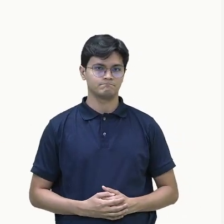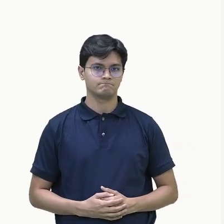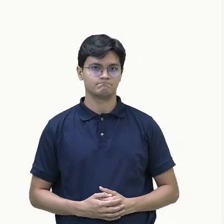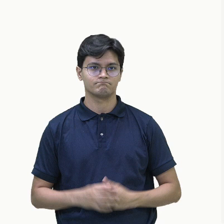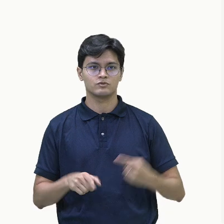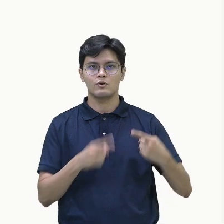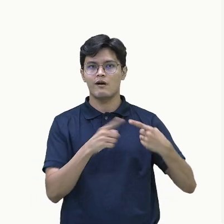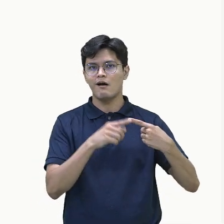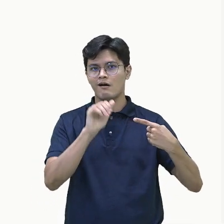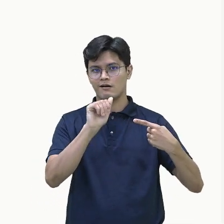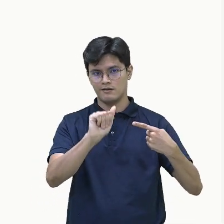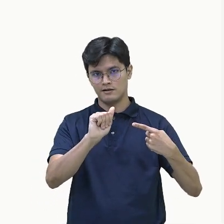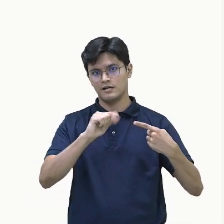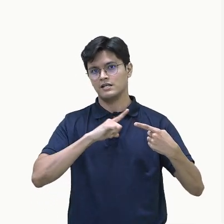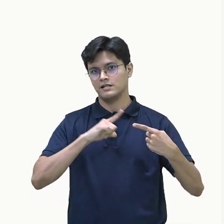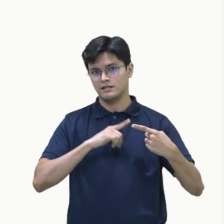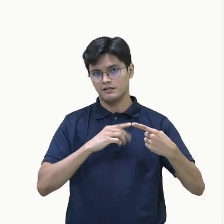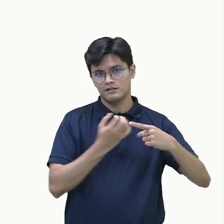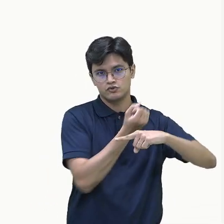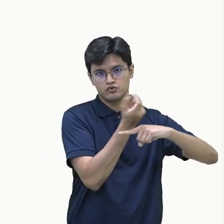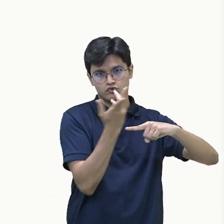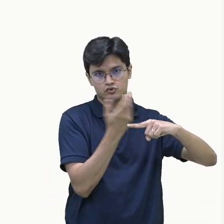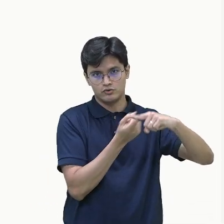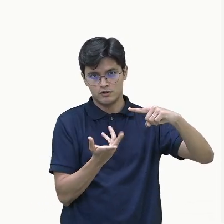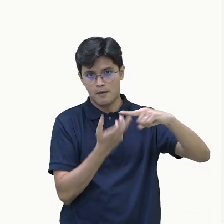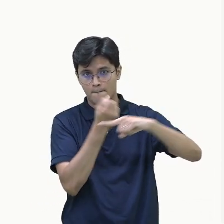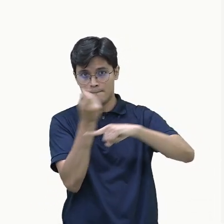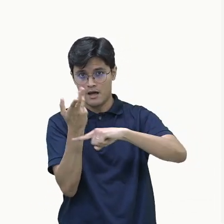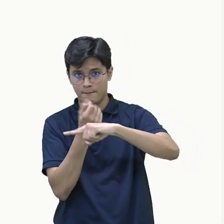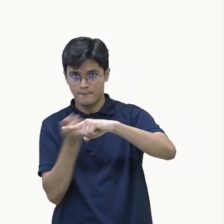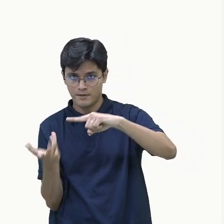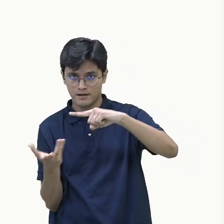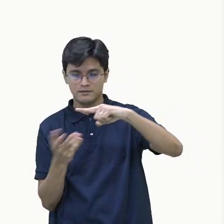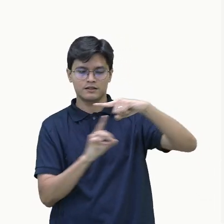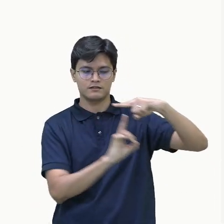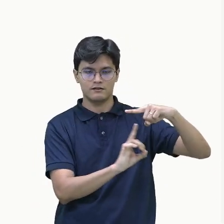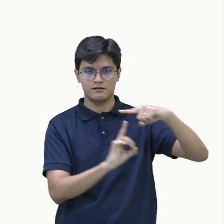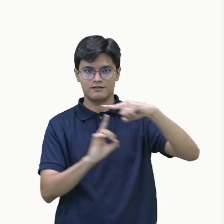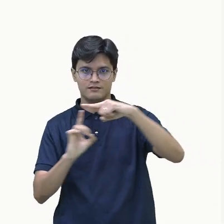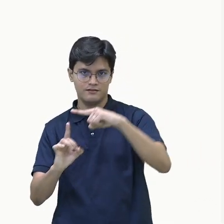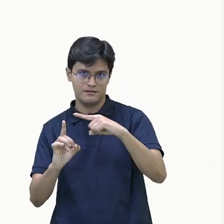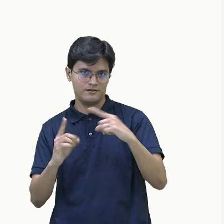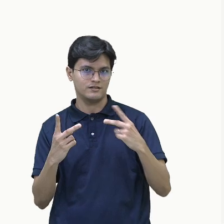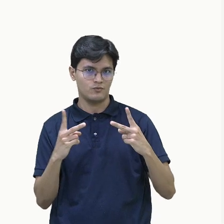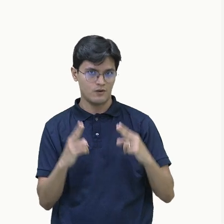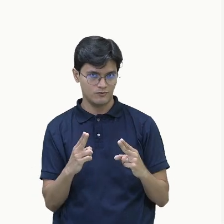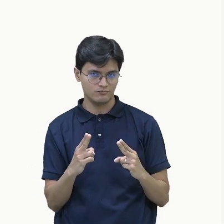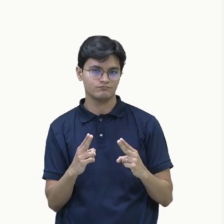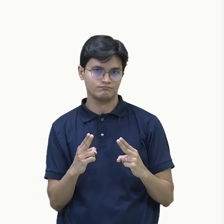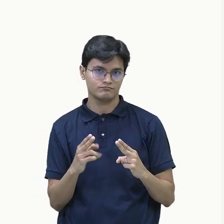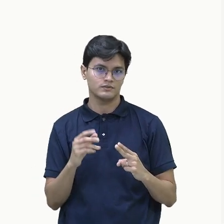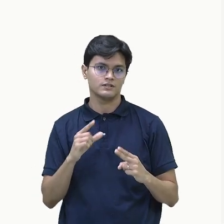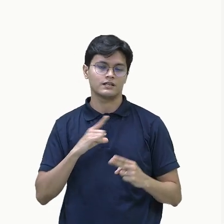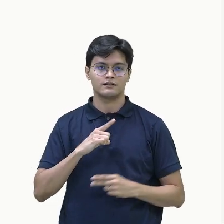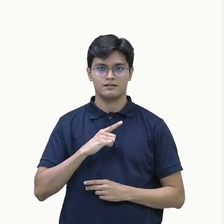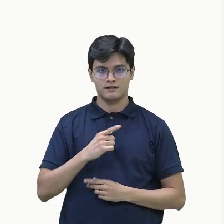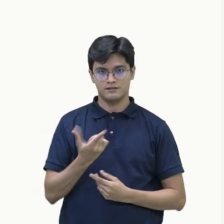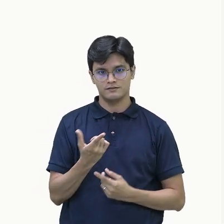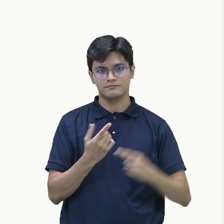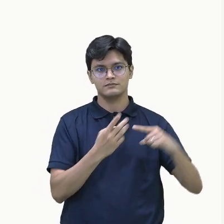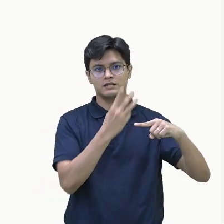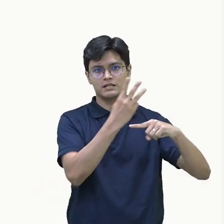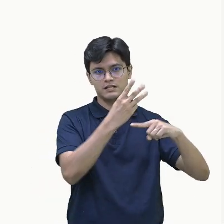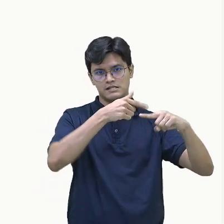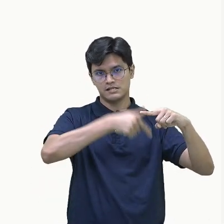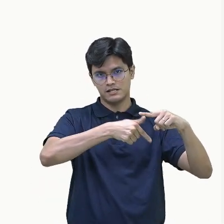eu tenho soma de denominadores iguais, ó. Eu tenho 3 sétimos e